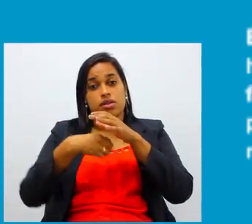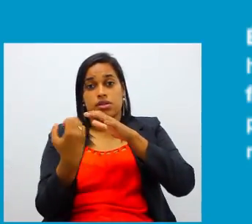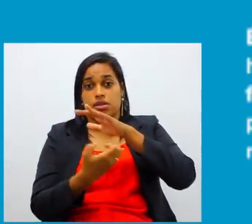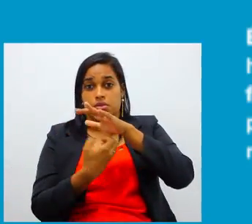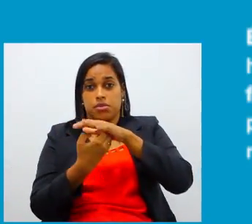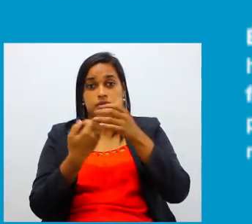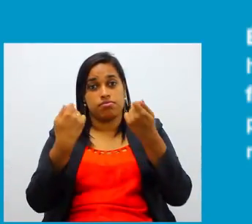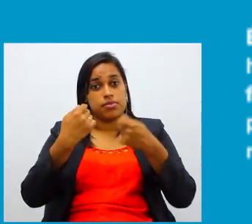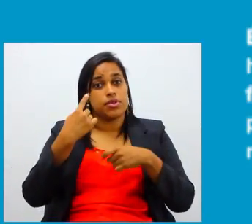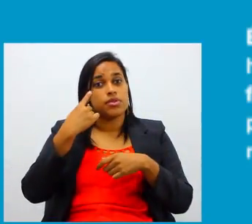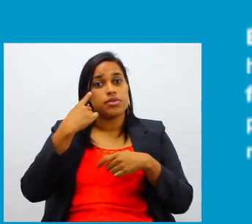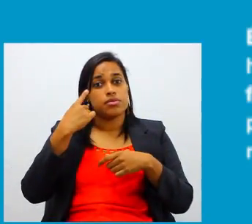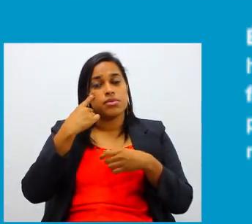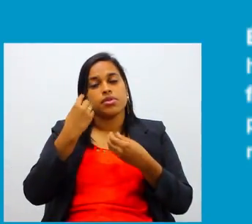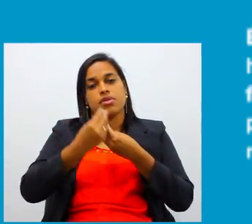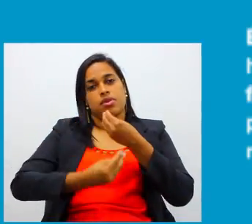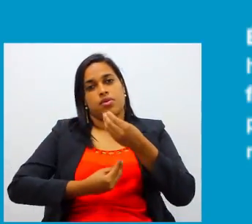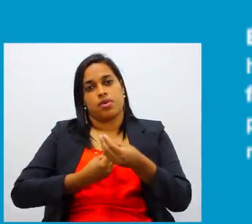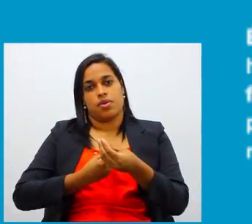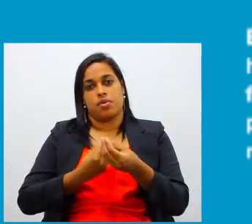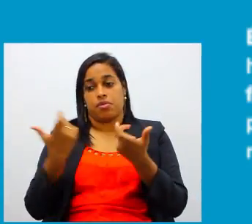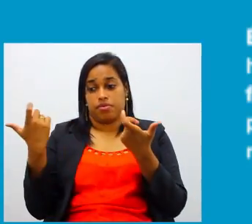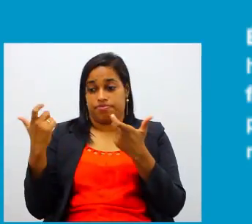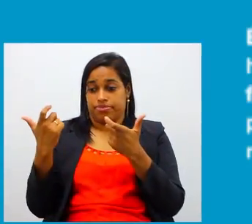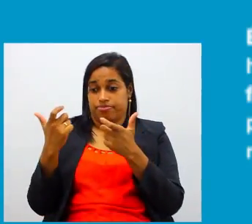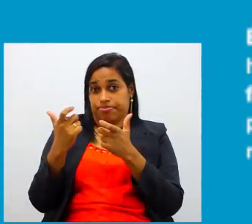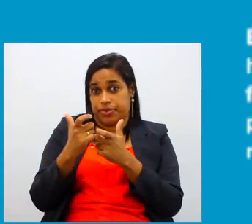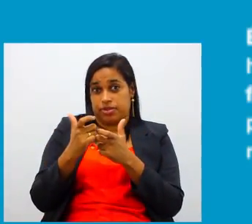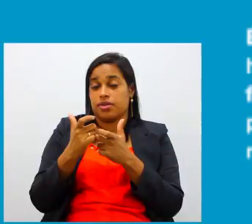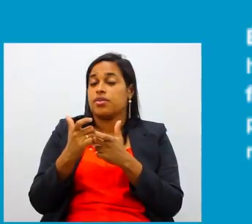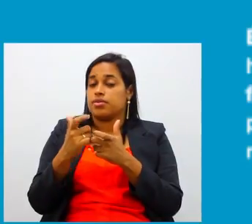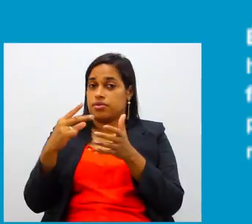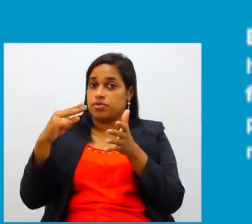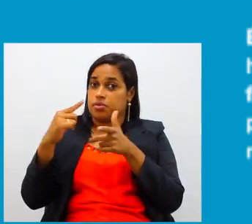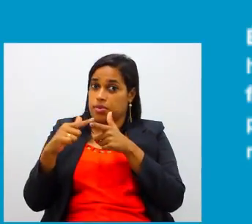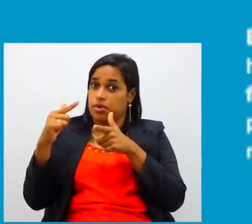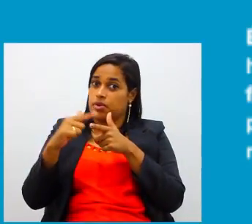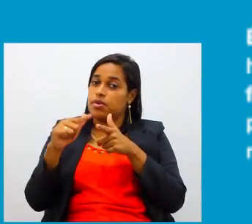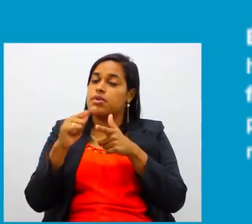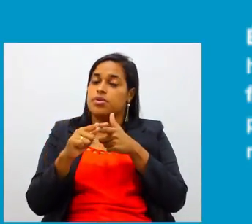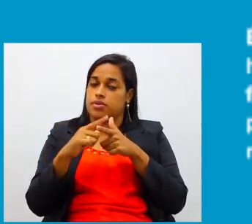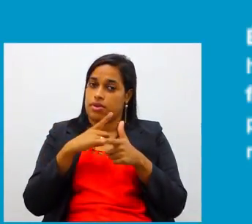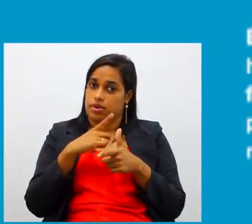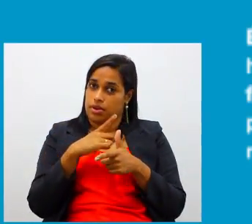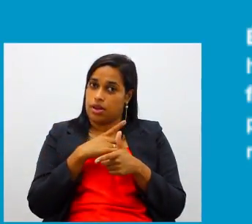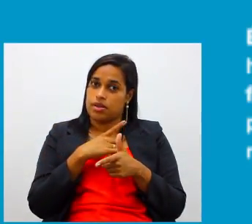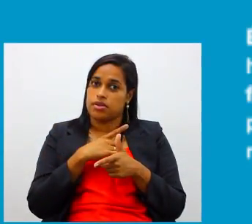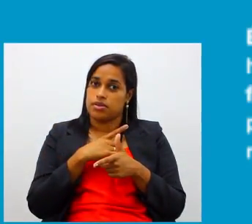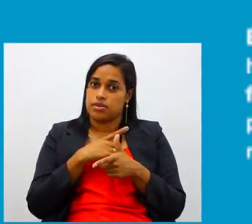empresa precisa ser pensado de modo reduzindo os abusos, aqueles excessos,